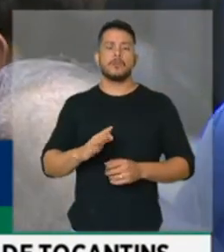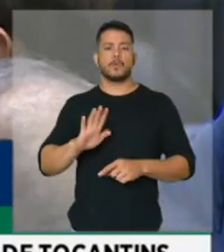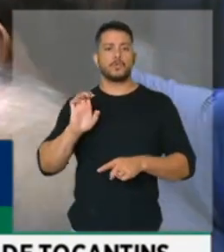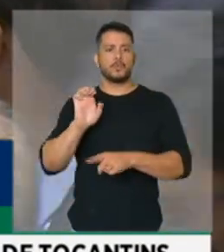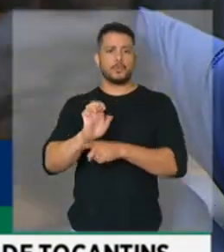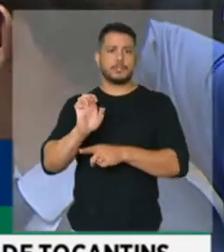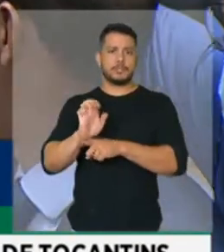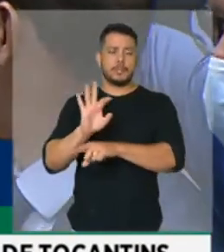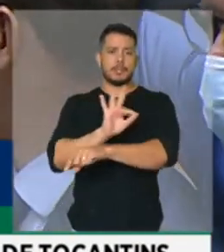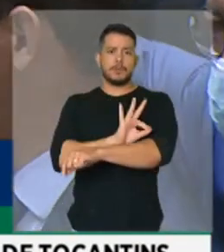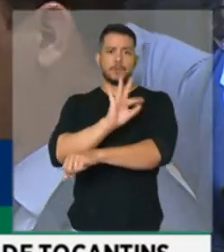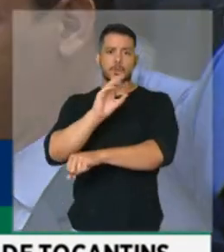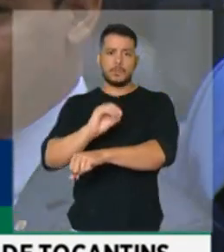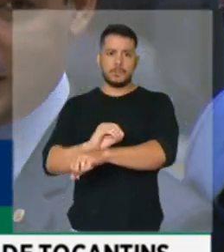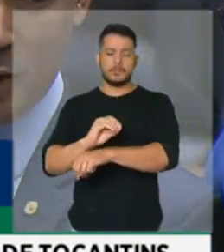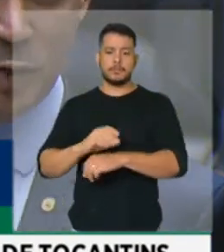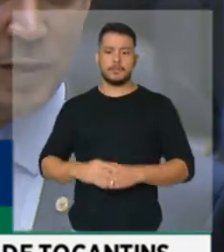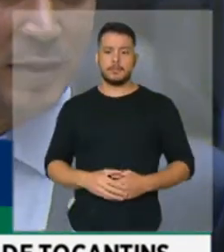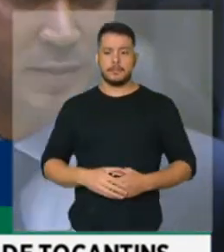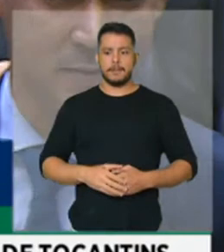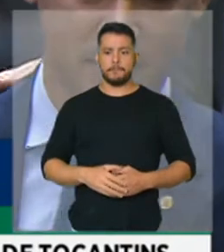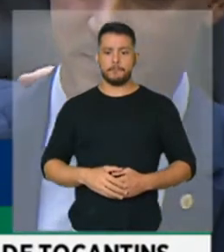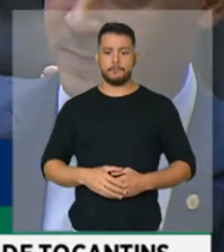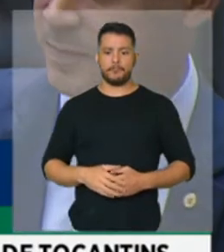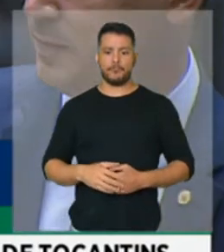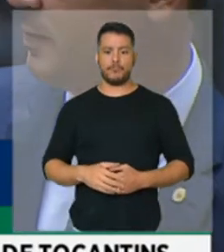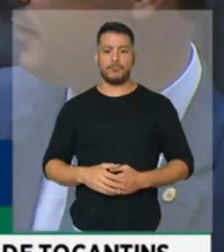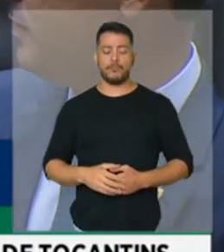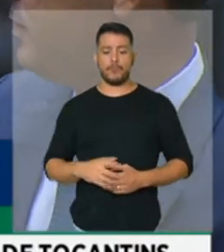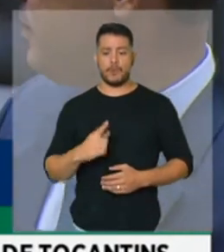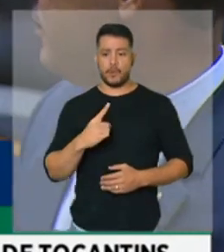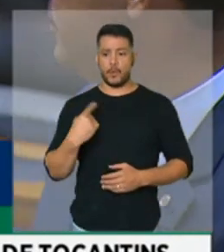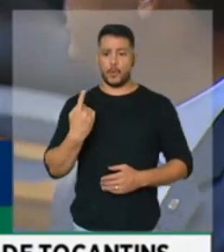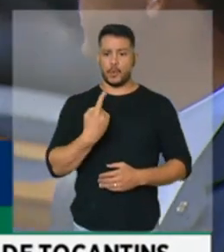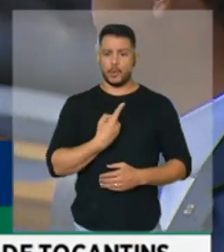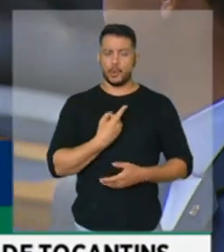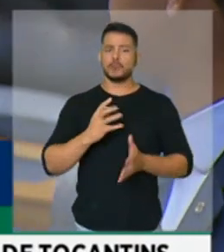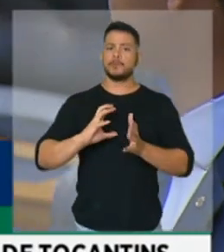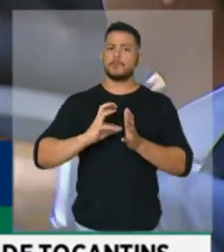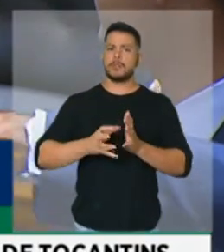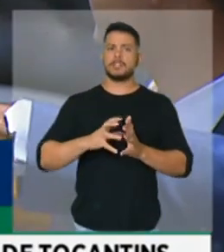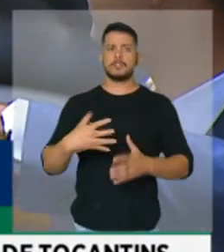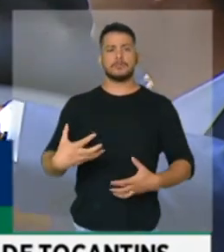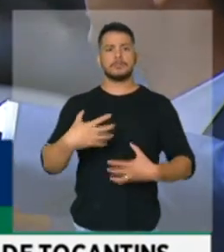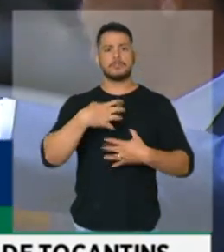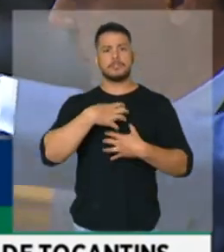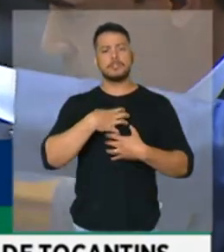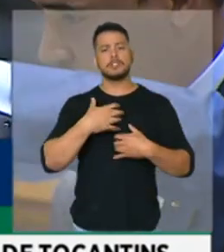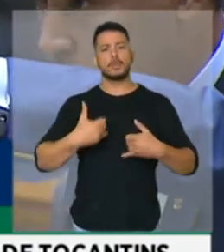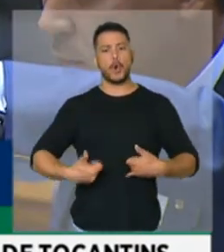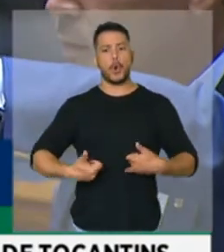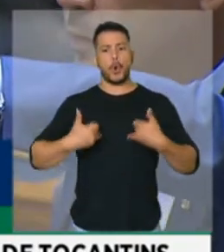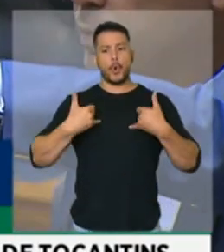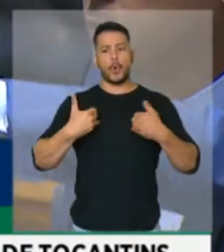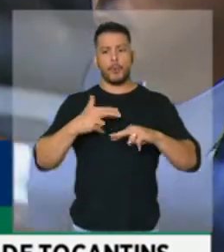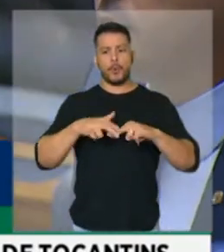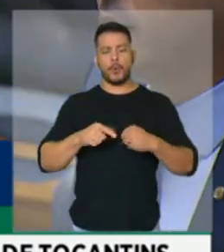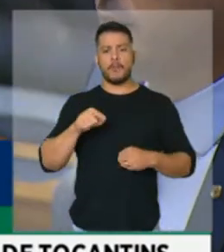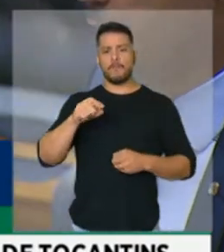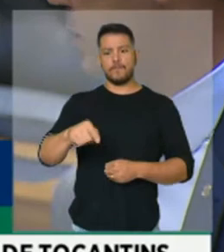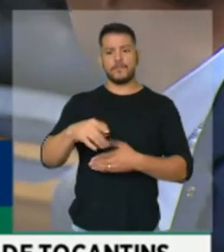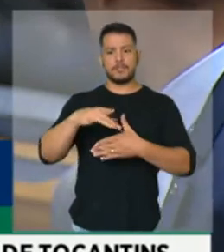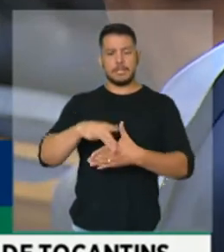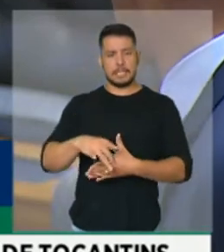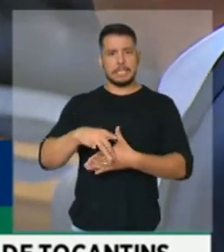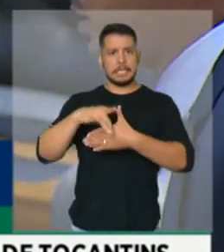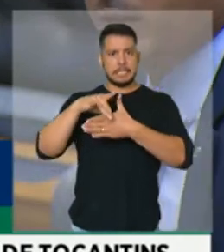povo do Tocantins. O nosso partido, Vicentinho, tem a honra de ter na sua liderança e na liderança do teu pai no